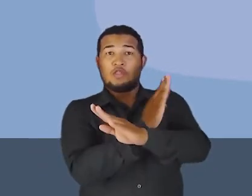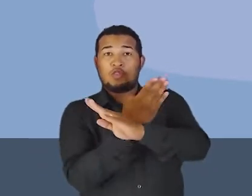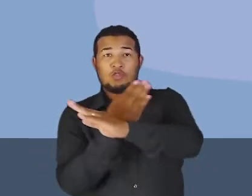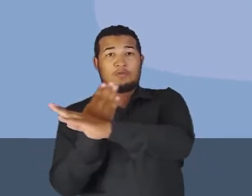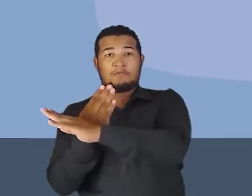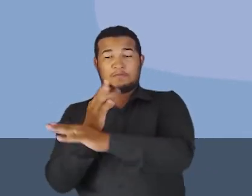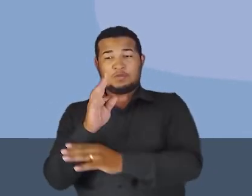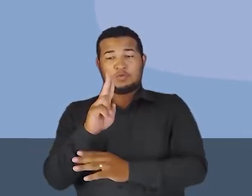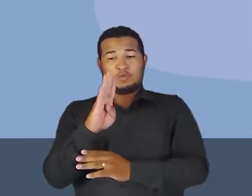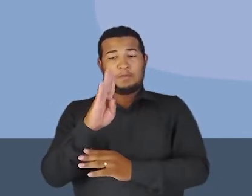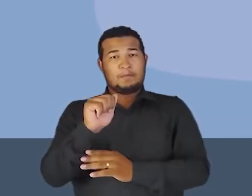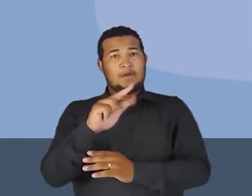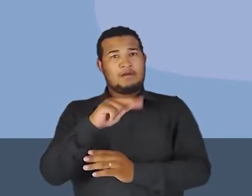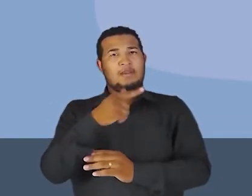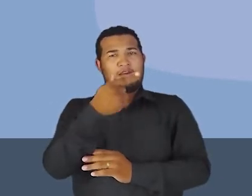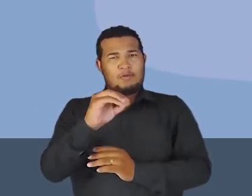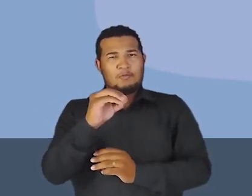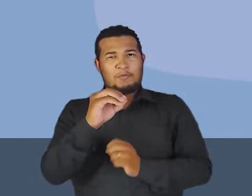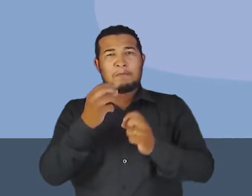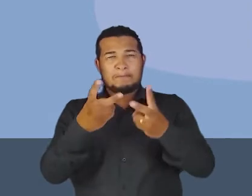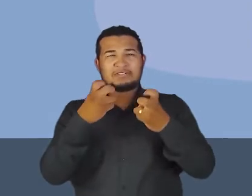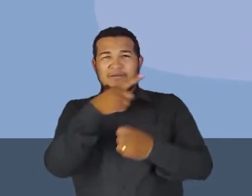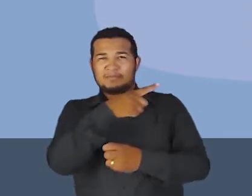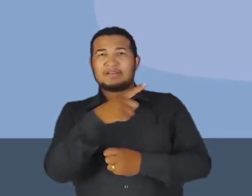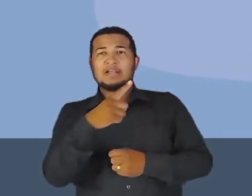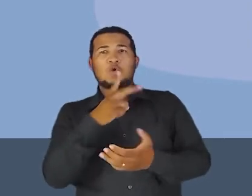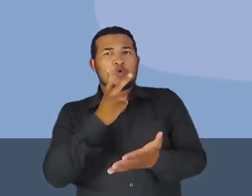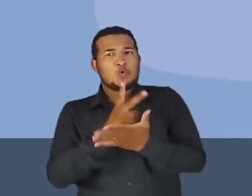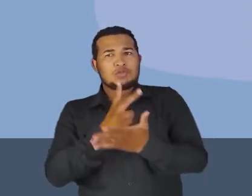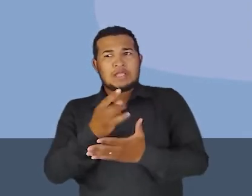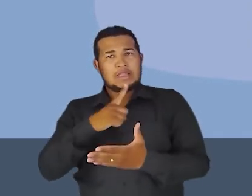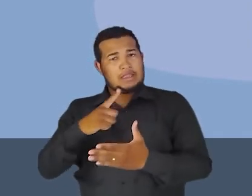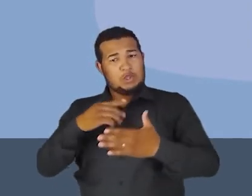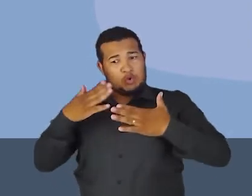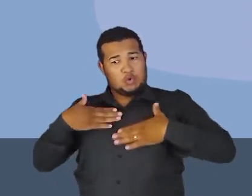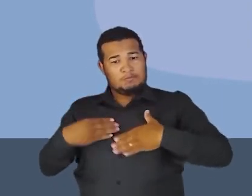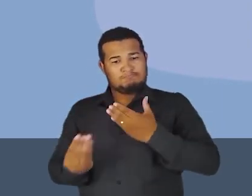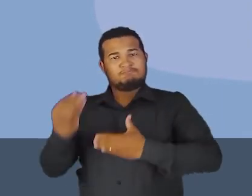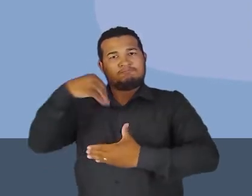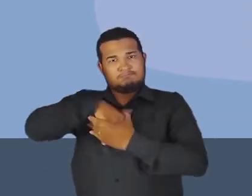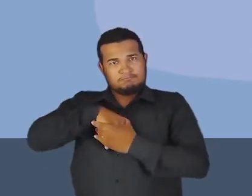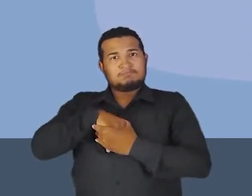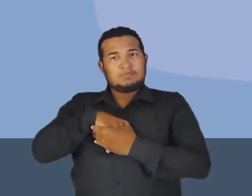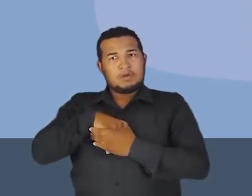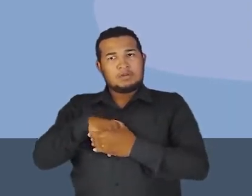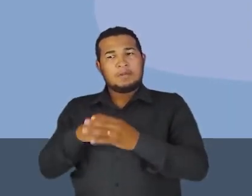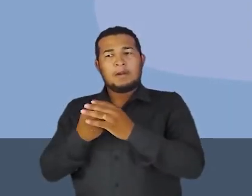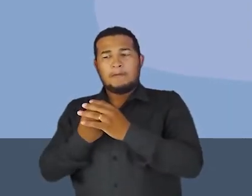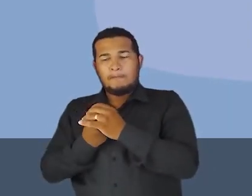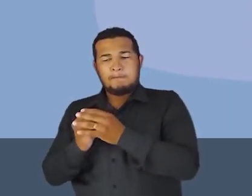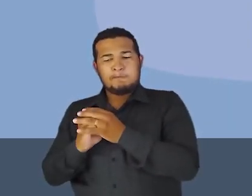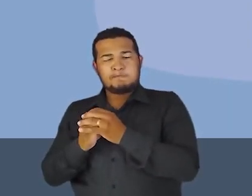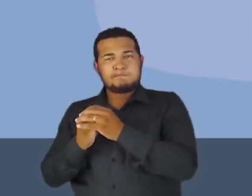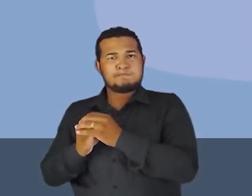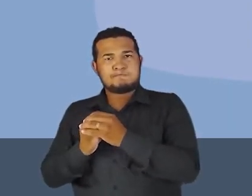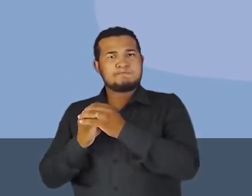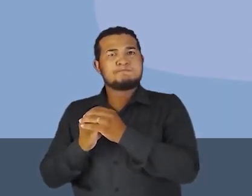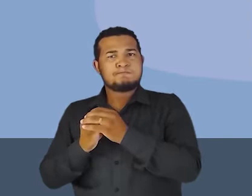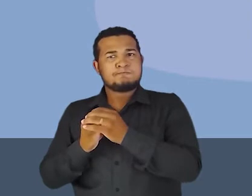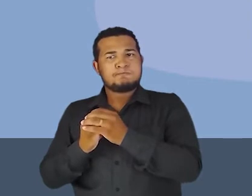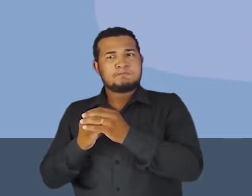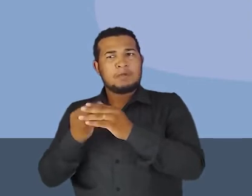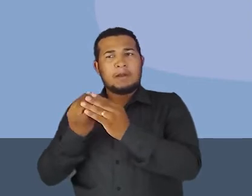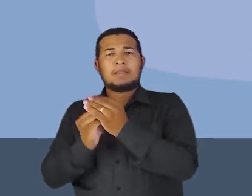o tubarão adulto, fêmea, ele vai permanecer com os ovos dentro do corpo. Esses indivíduos, né, os filhotes, eles vão